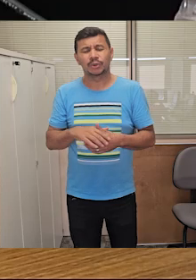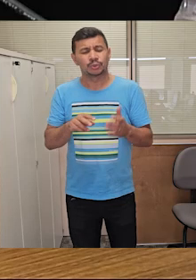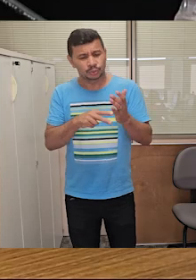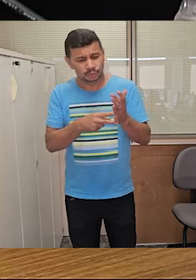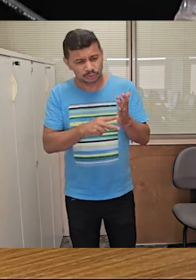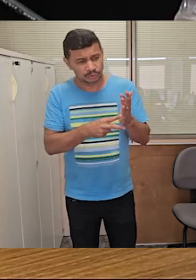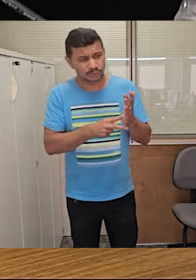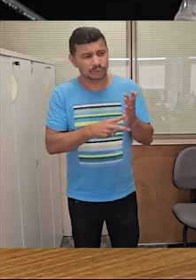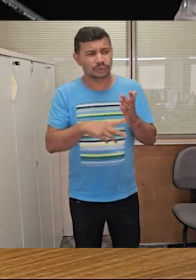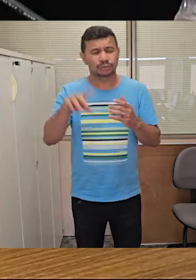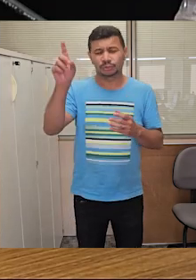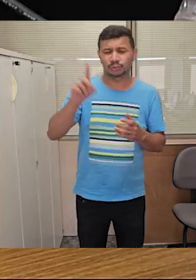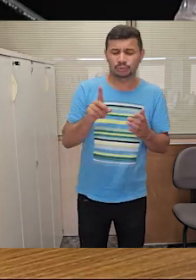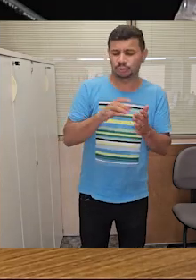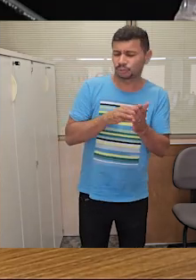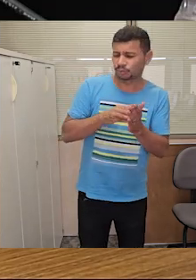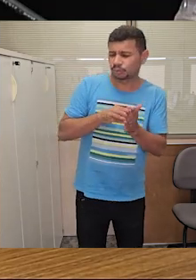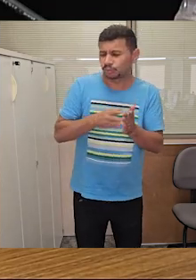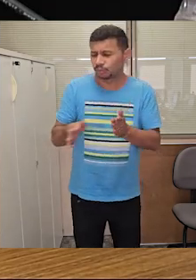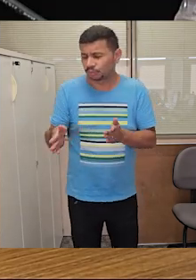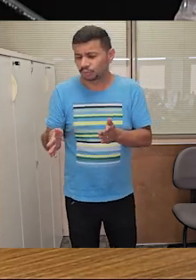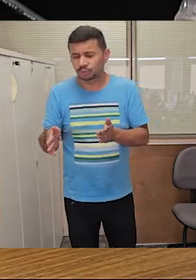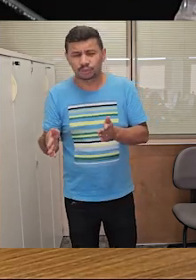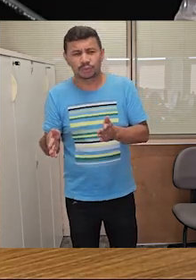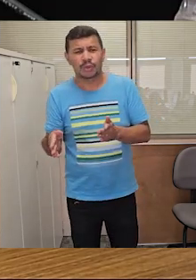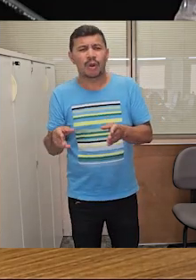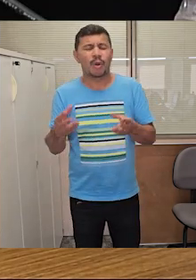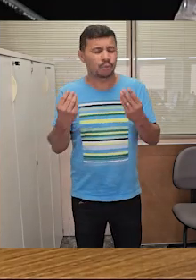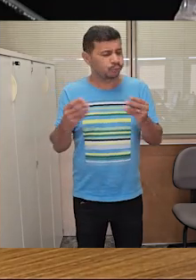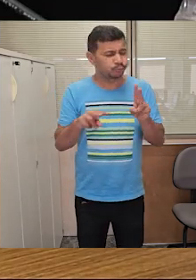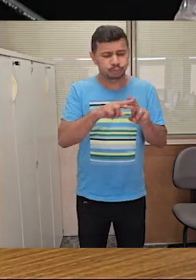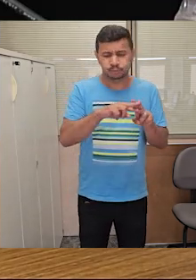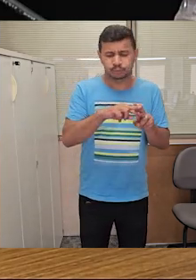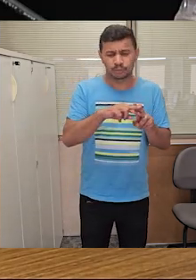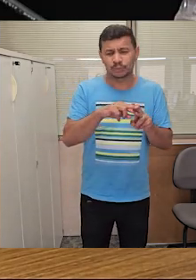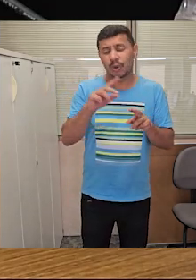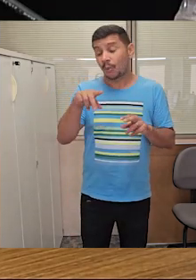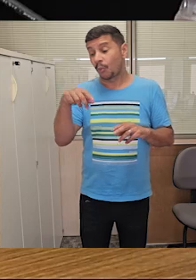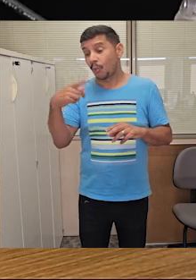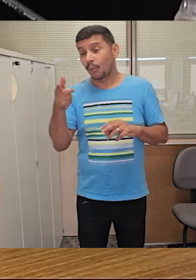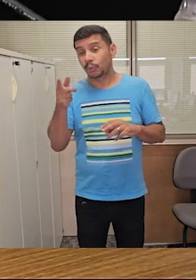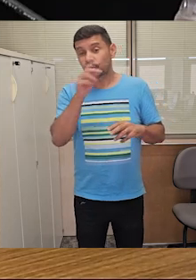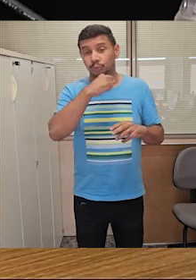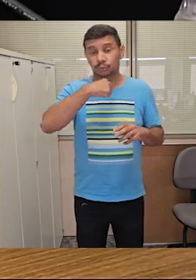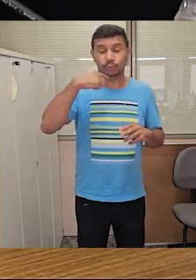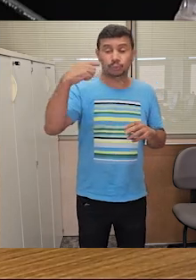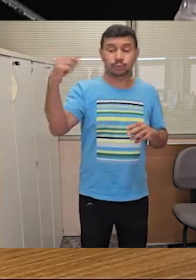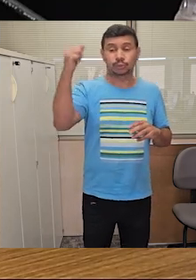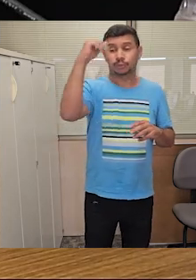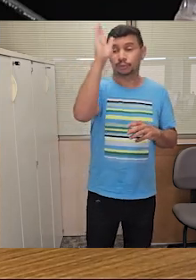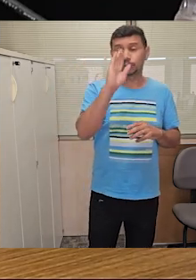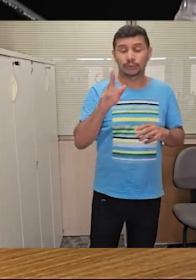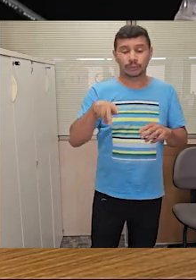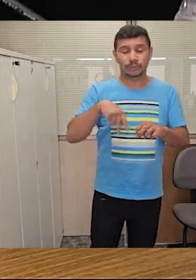o sindicato, a diretoria foi deposta, muitos foram presos, outros deportados, que